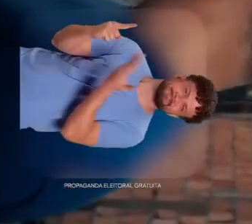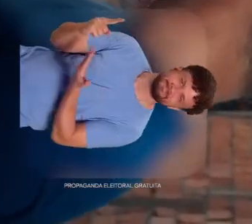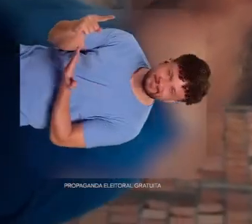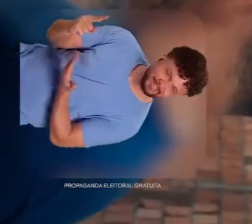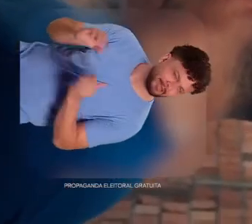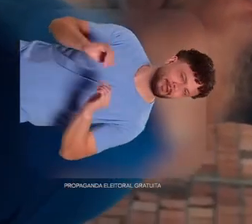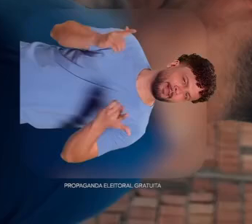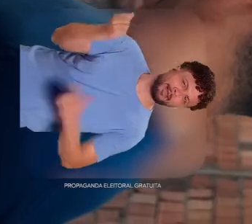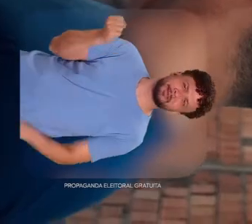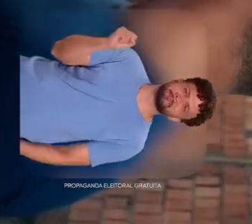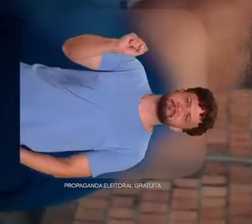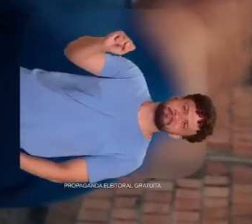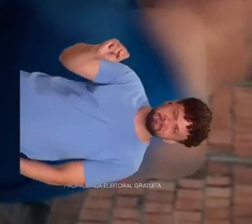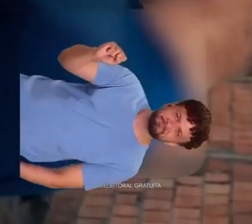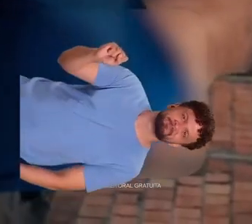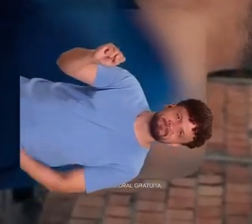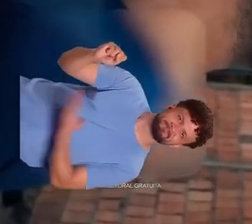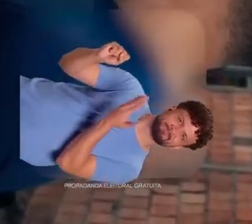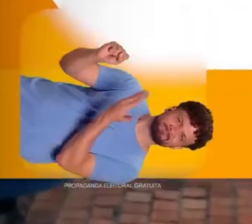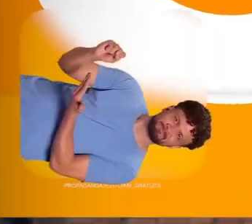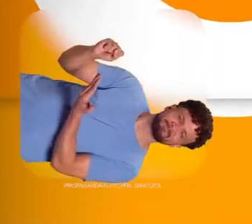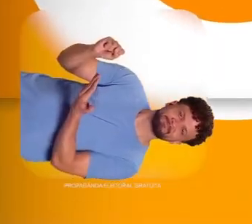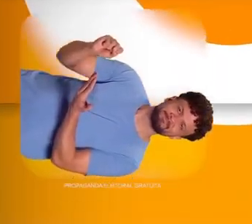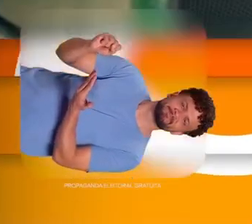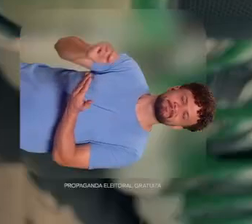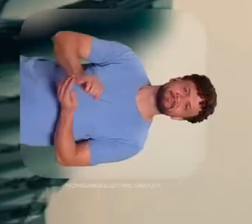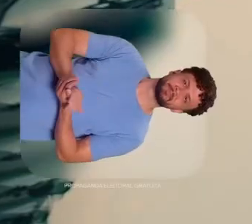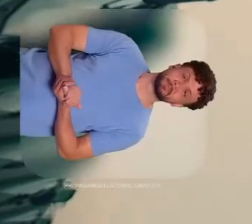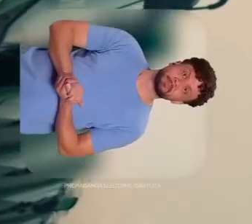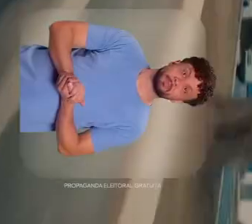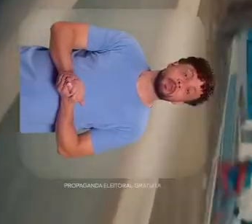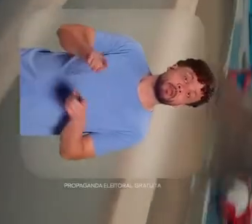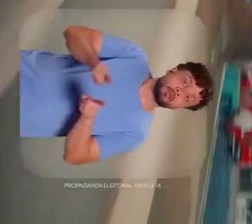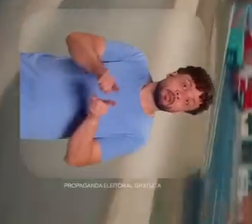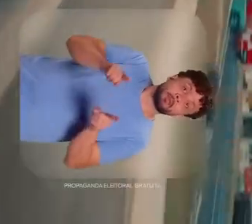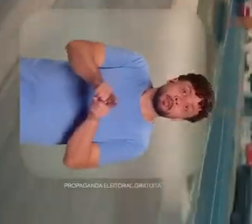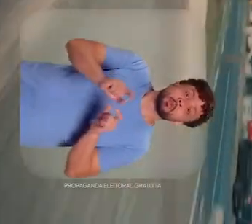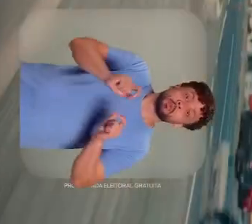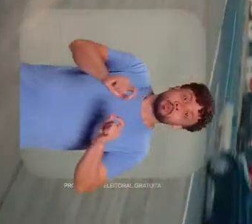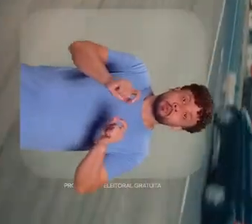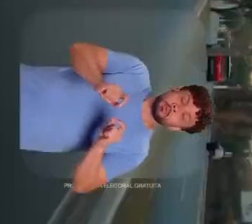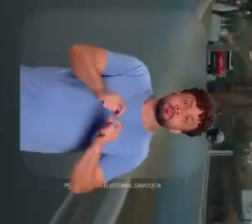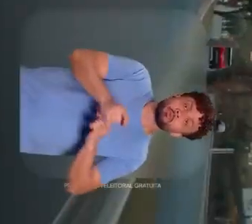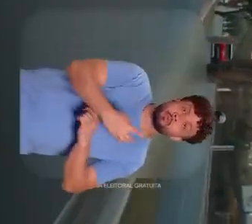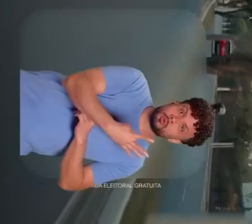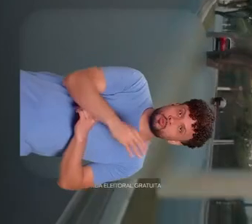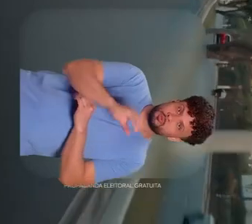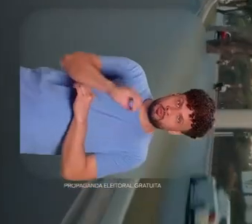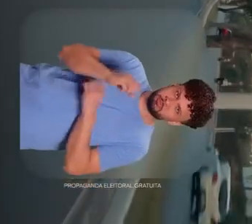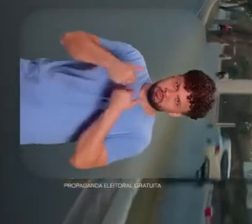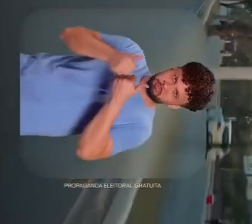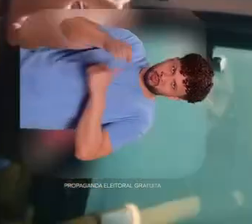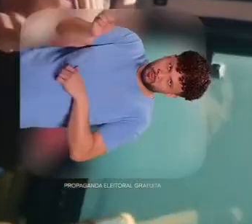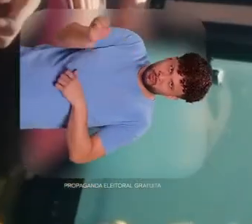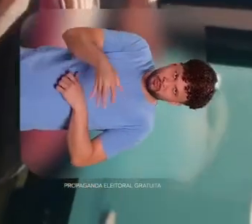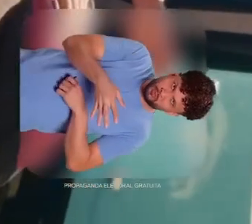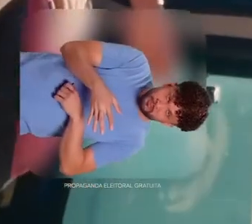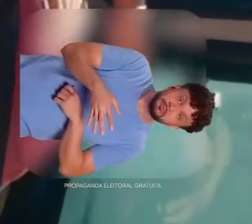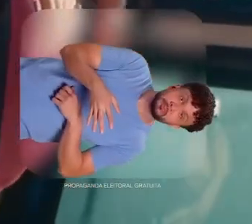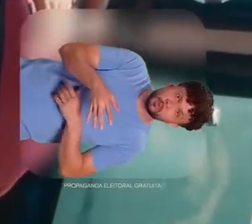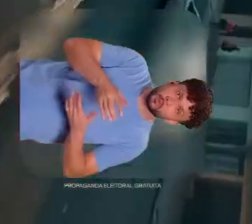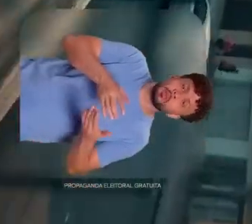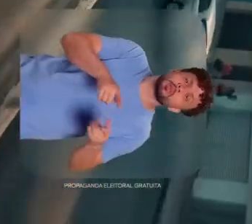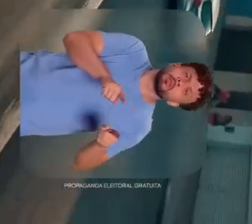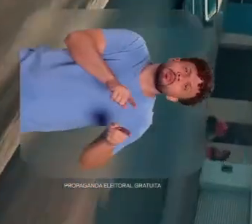Apareceu de novo, Davi Almeida aparecendo na nossa comunidade. Davi também colocou mais de 400 ônibus novos para circular,